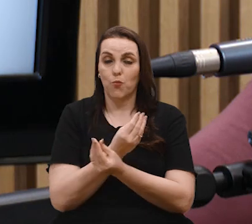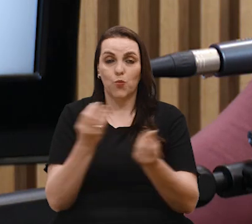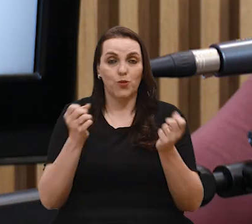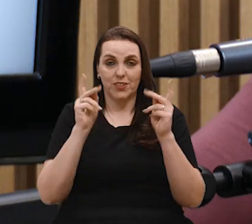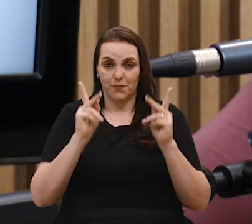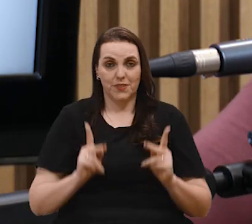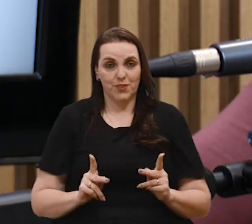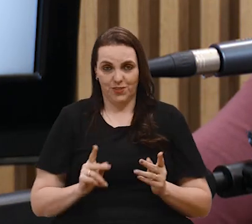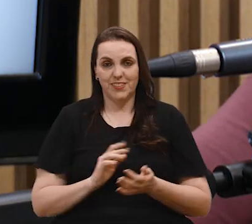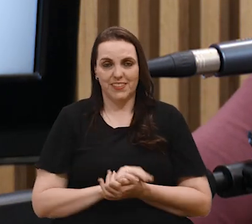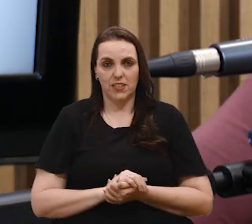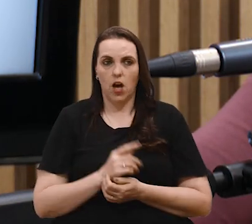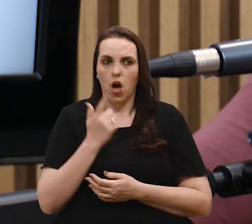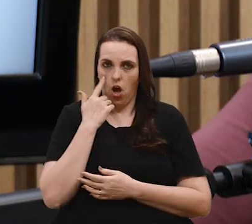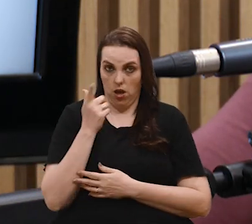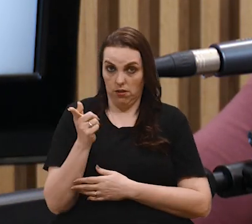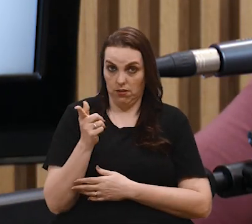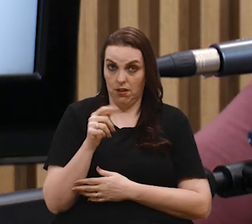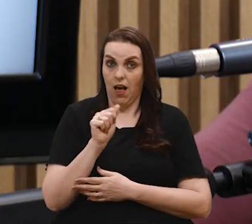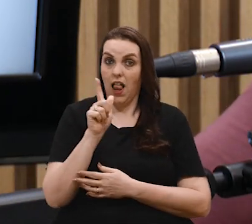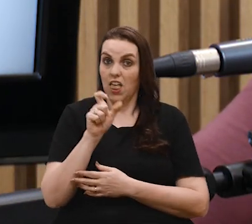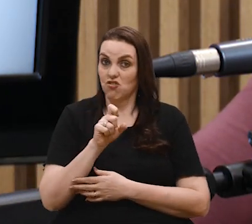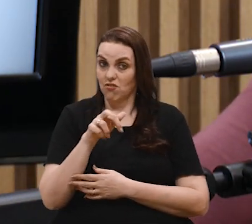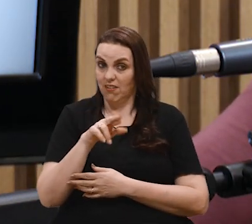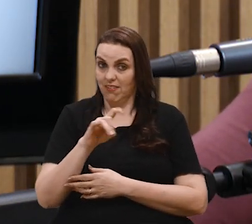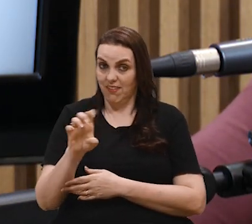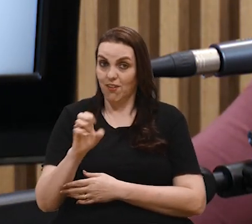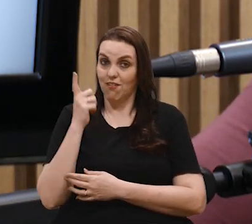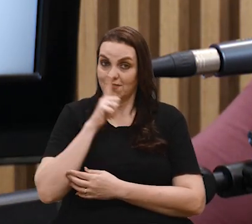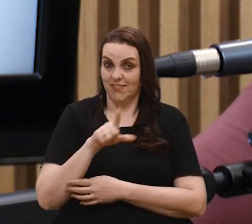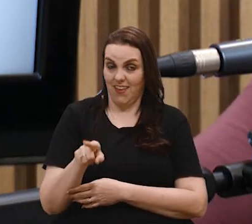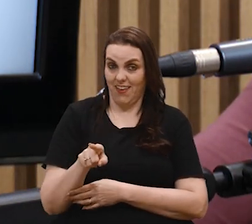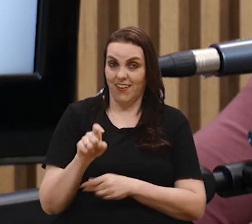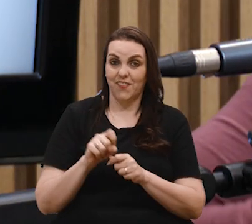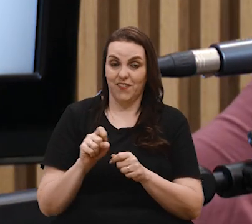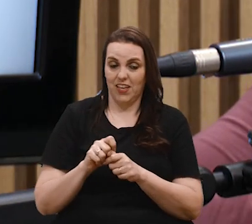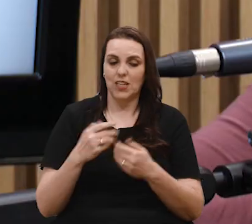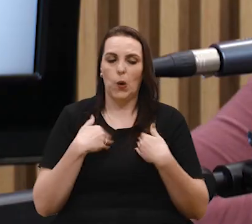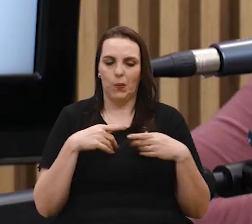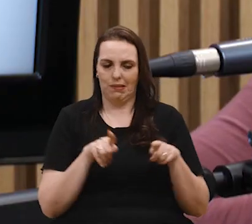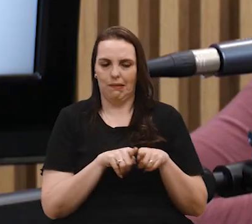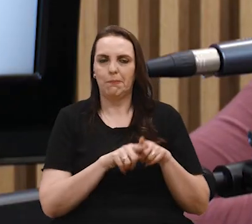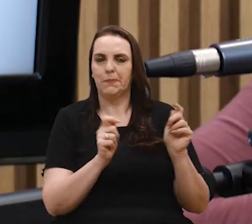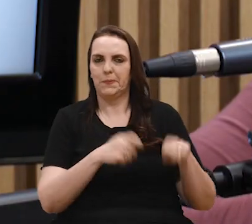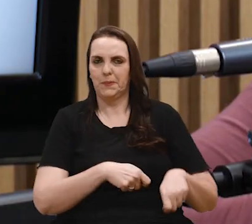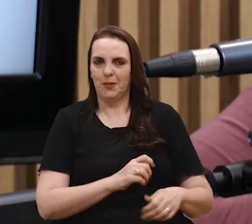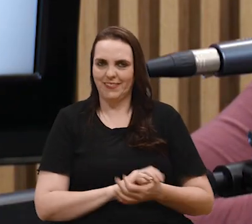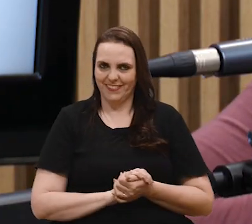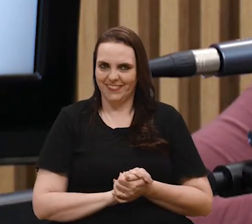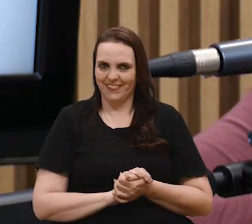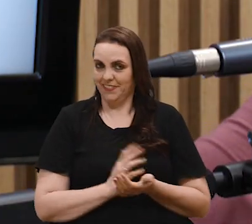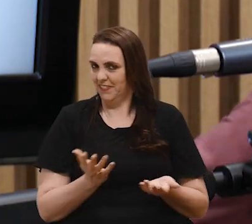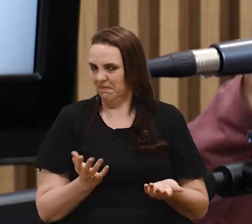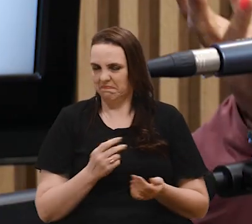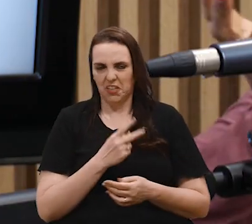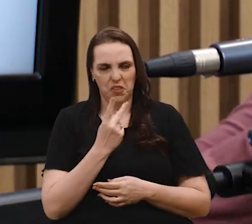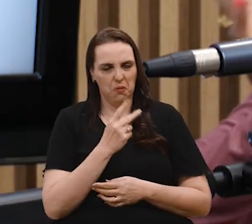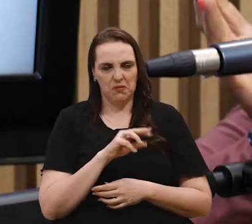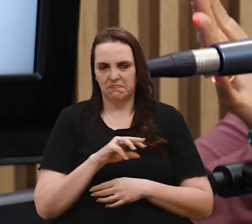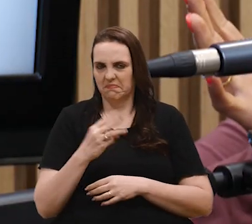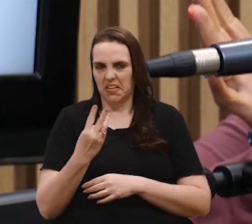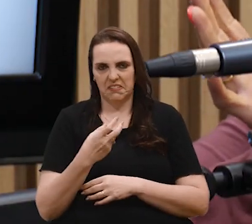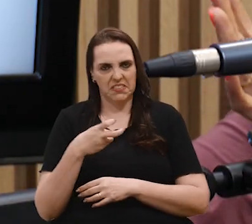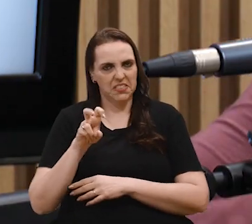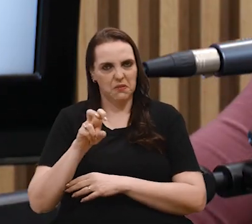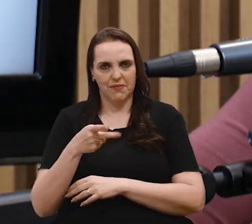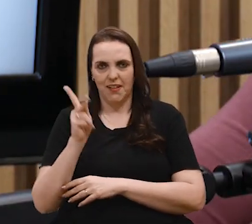deles. Muitos mesmo. Olha ali o Alexandre fazendo, né? Tudo isso. Então, eu também posso. Né? Nem que seja 2, 3,